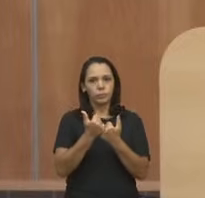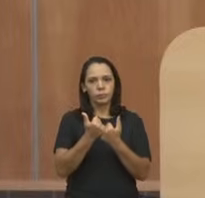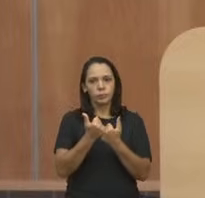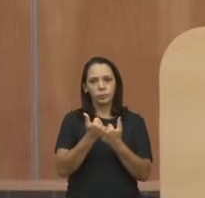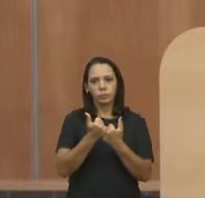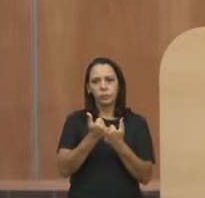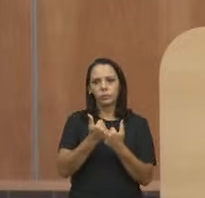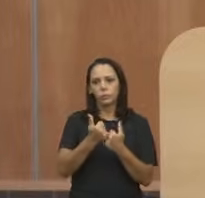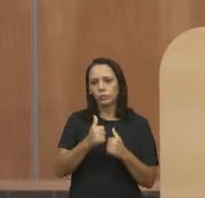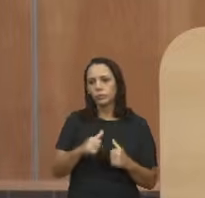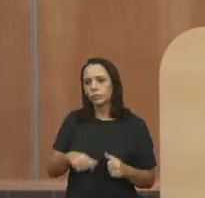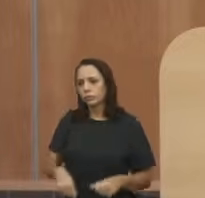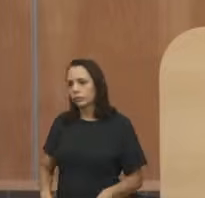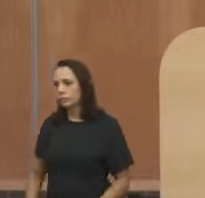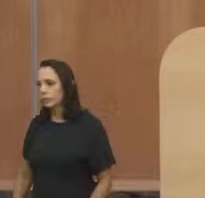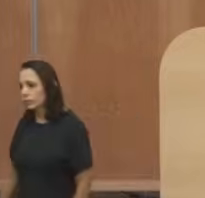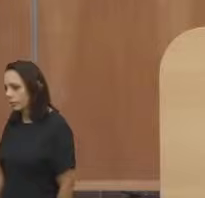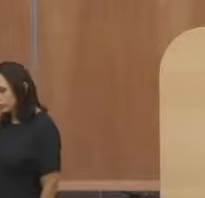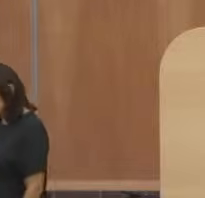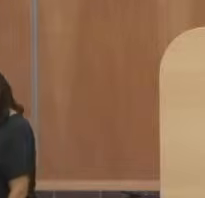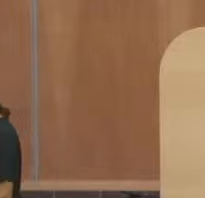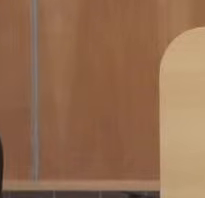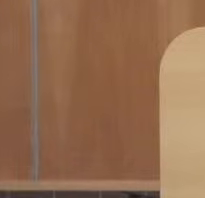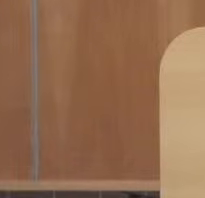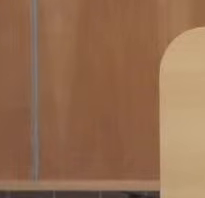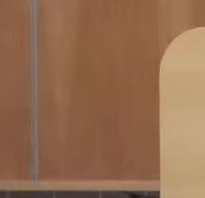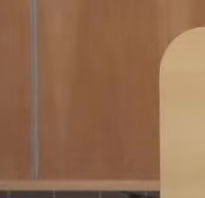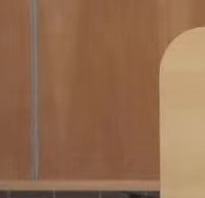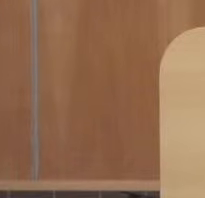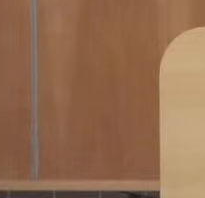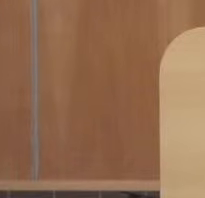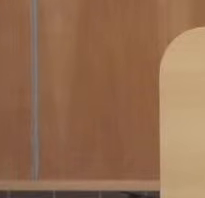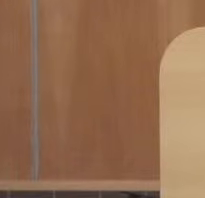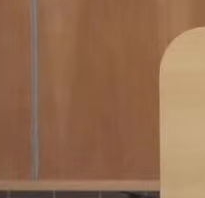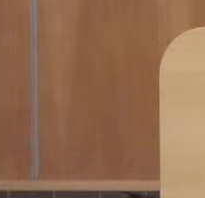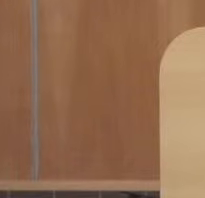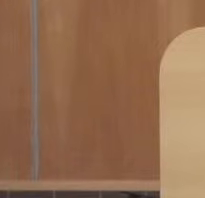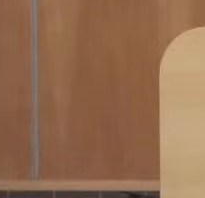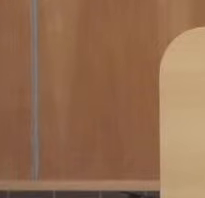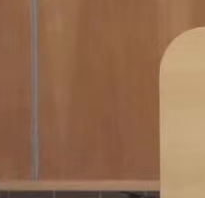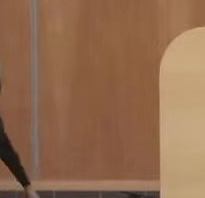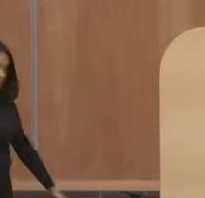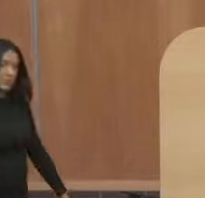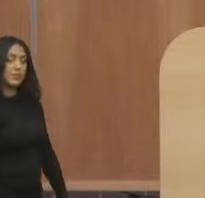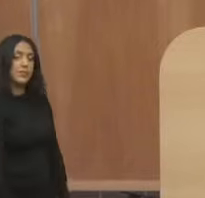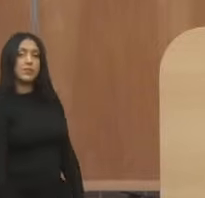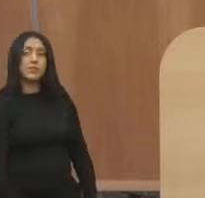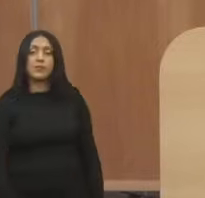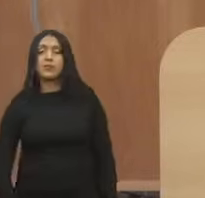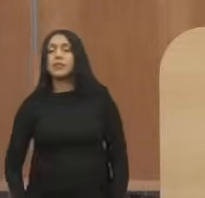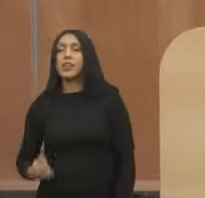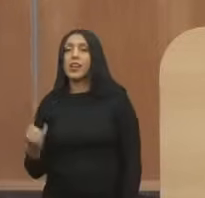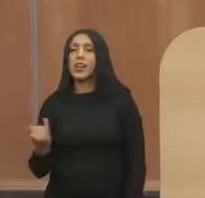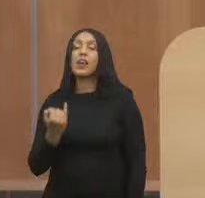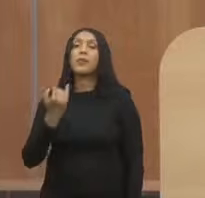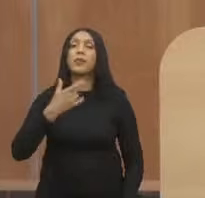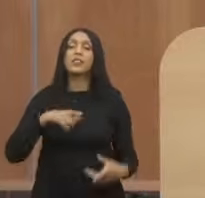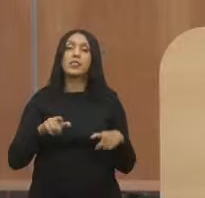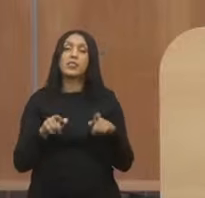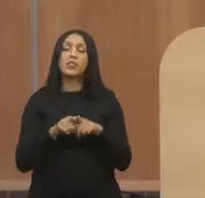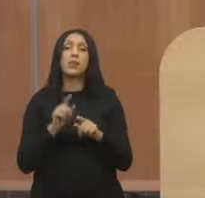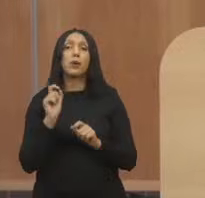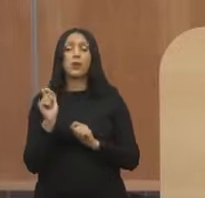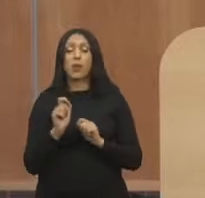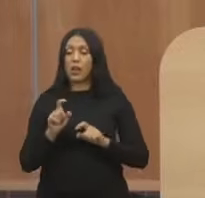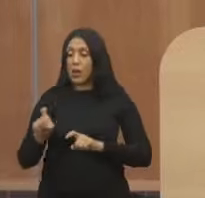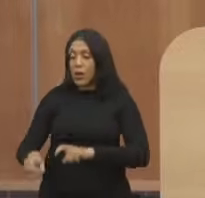de Guararema, Porto Velho, lavar também na estrada rural, não esquecer das estradas rurais, porque eu sempre cobro, né, os problemas que